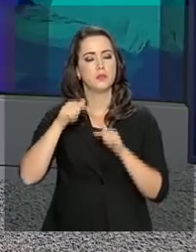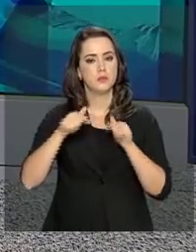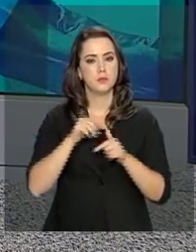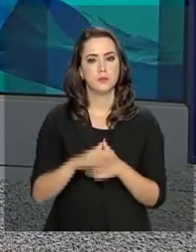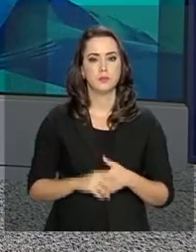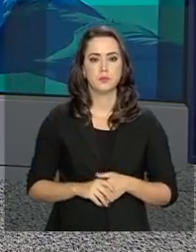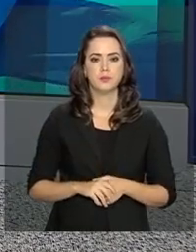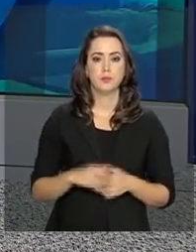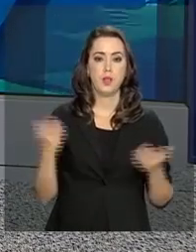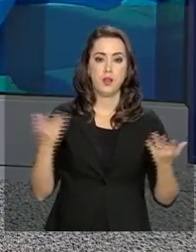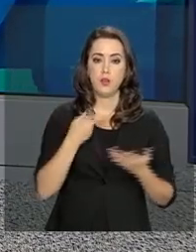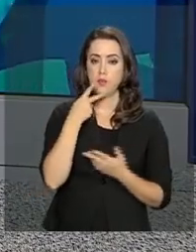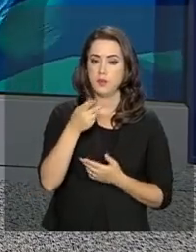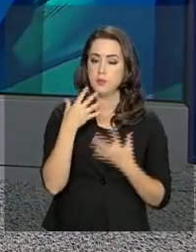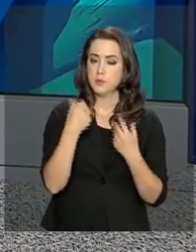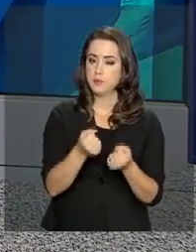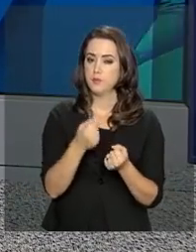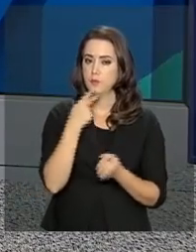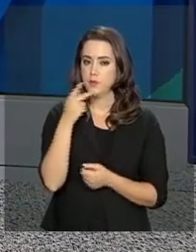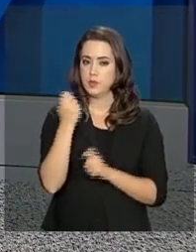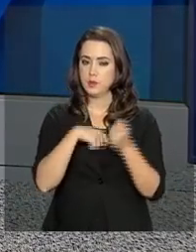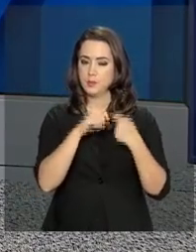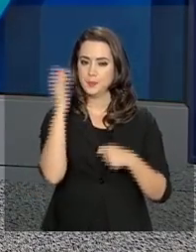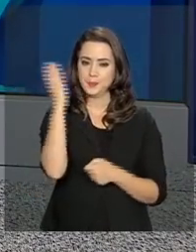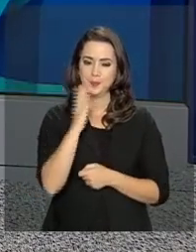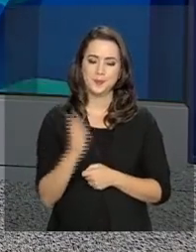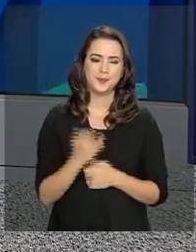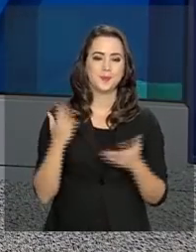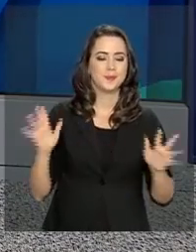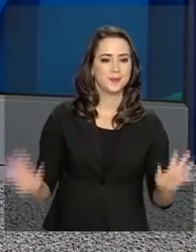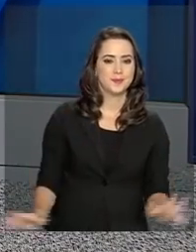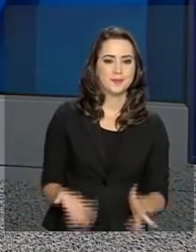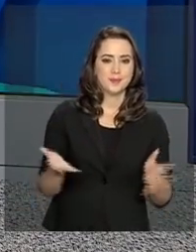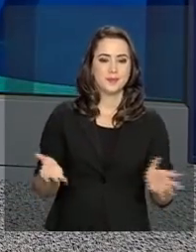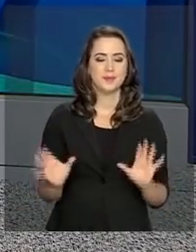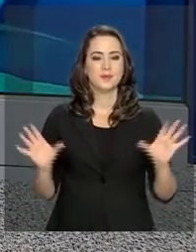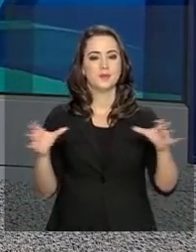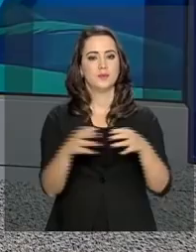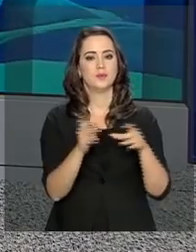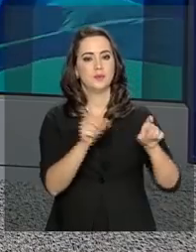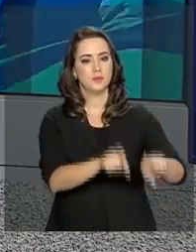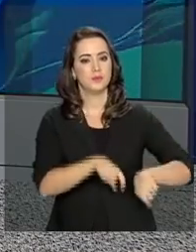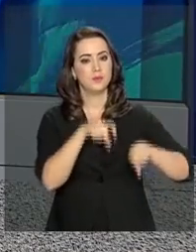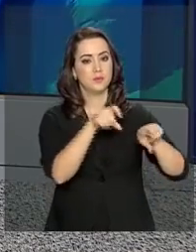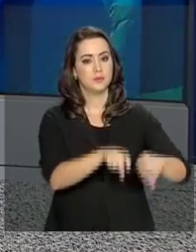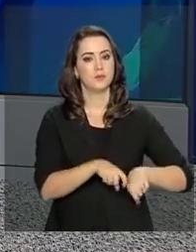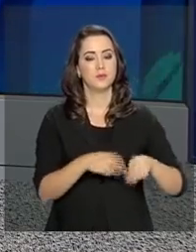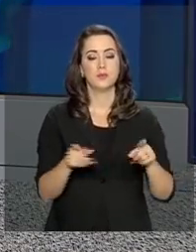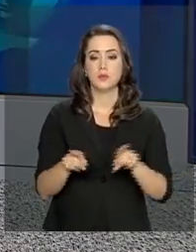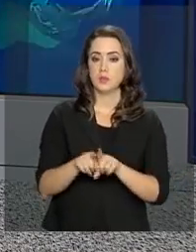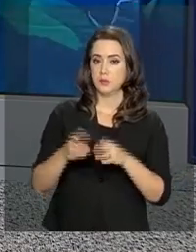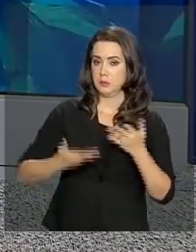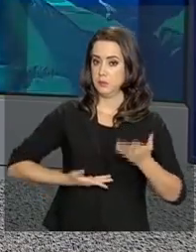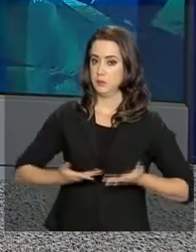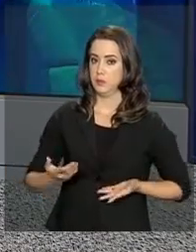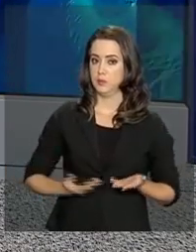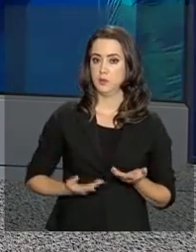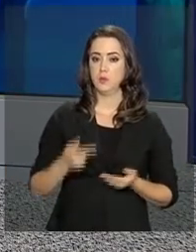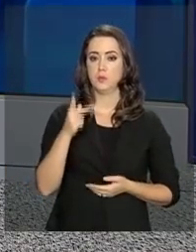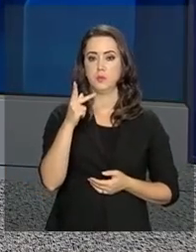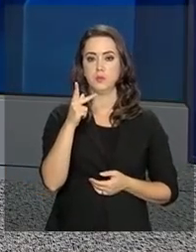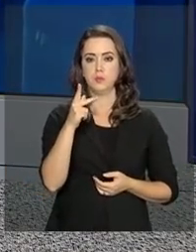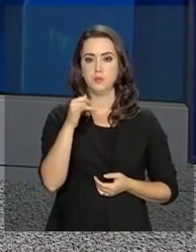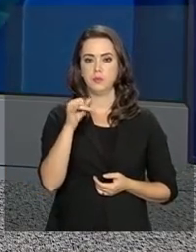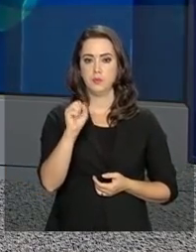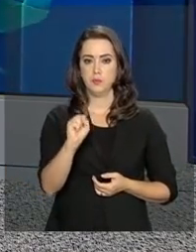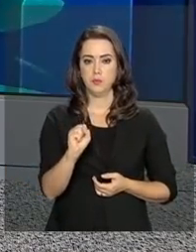e agora vamos falar da economia brasileira impulsionado principalmente pelo setor de agropecuária e serviços o